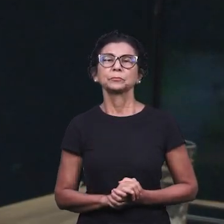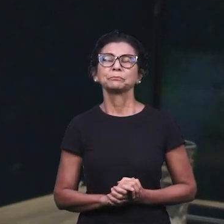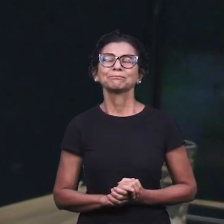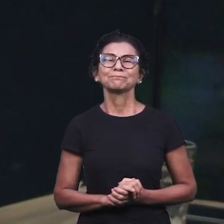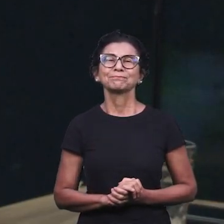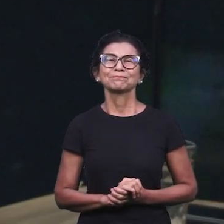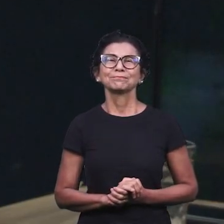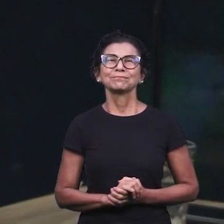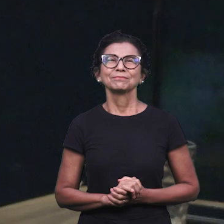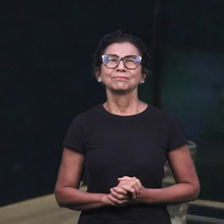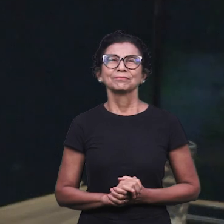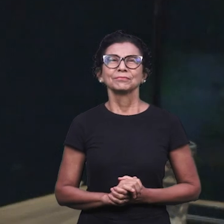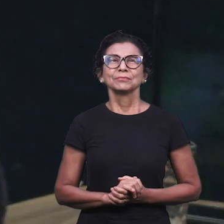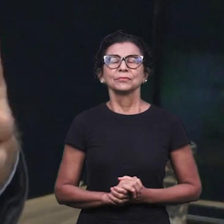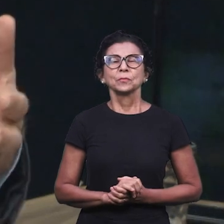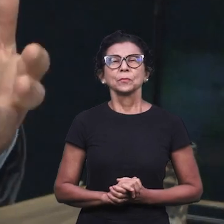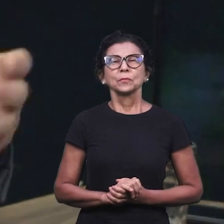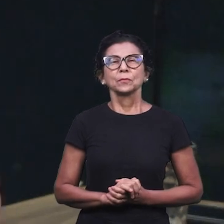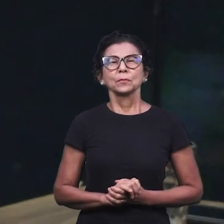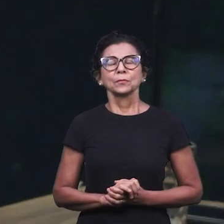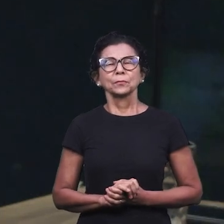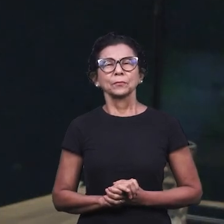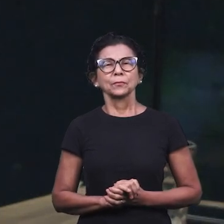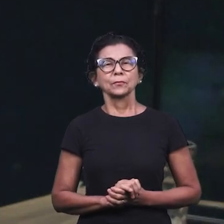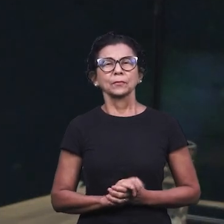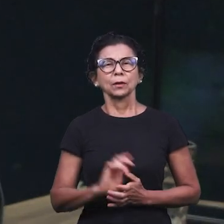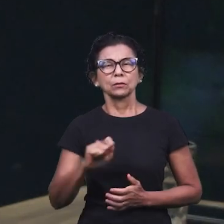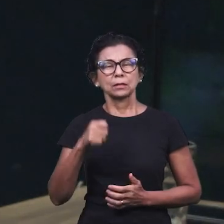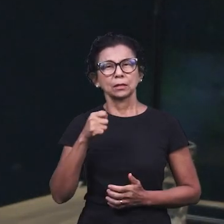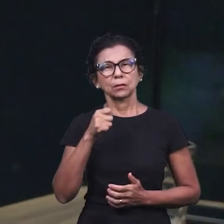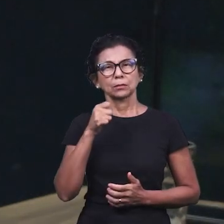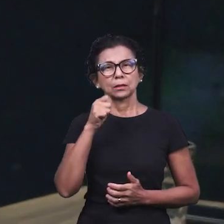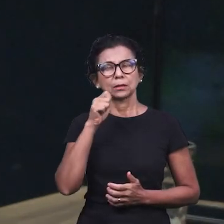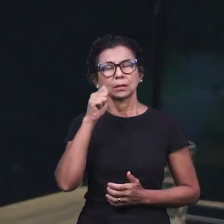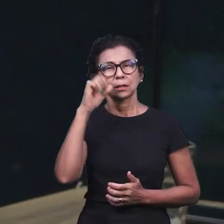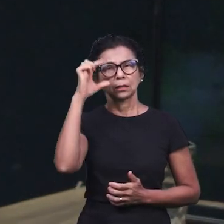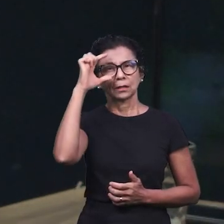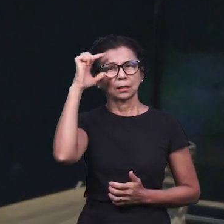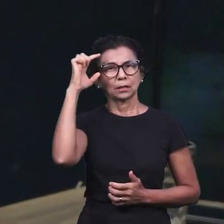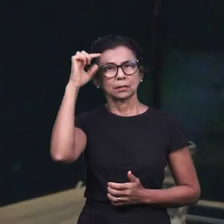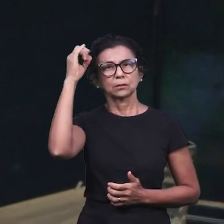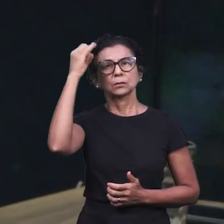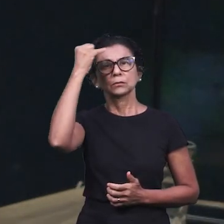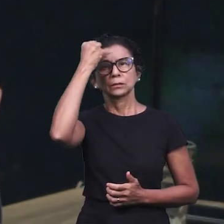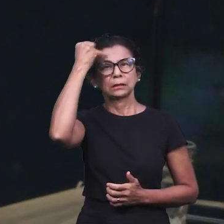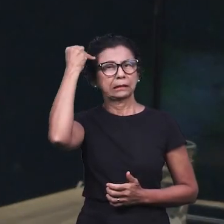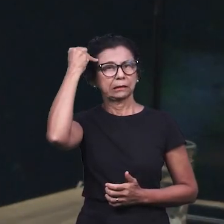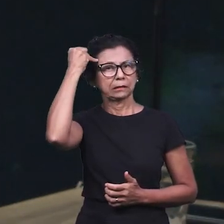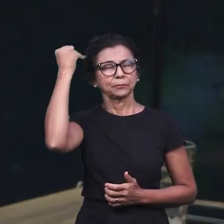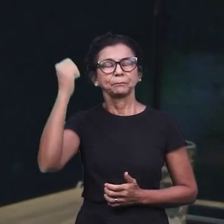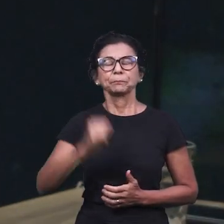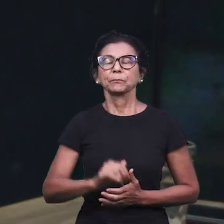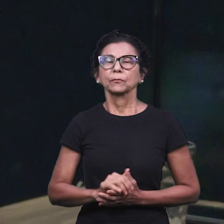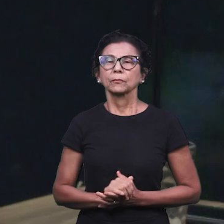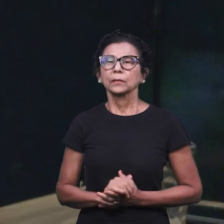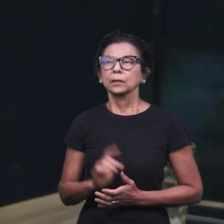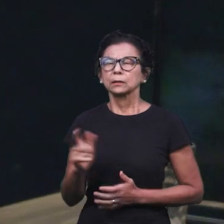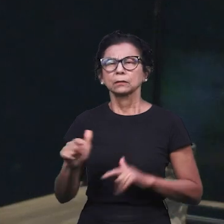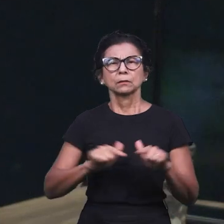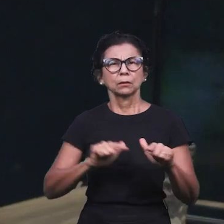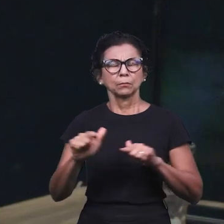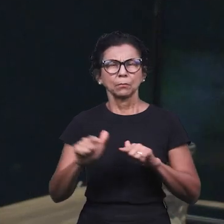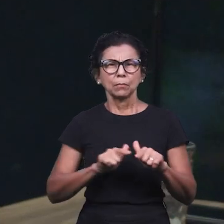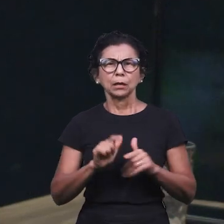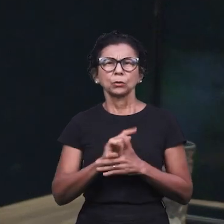O pastor Edson fez toda a sua vida profissional, a sua carreira, numa grande rede de